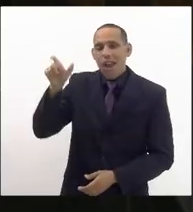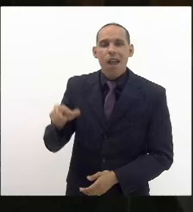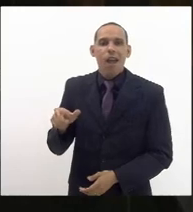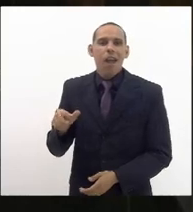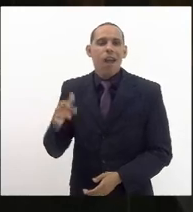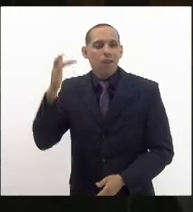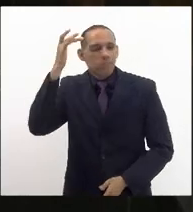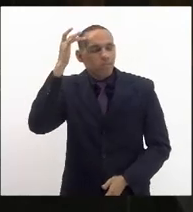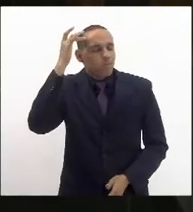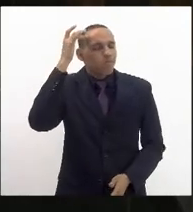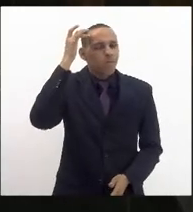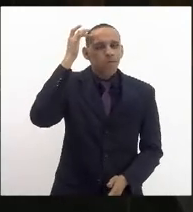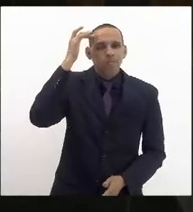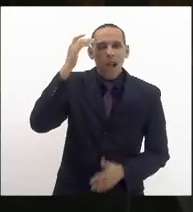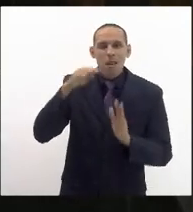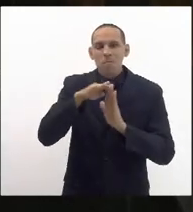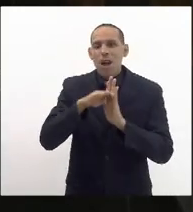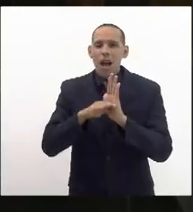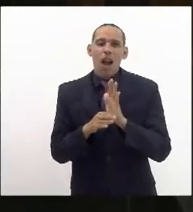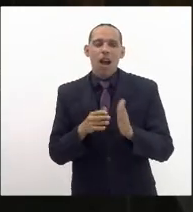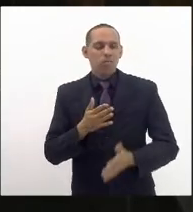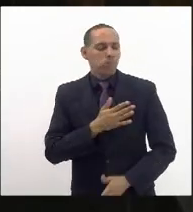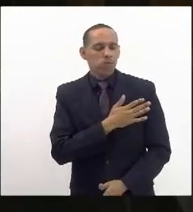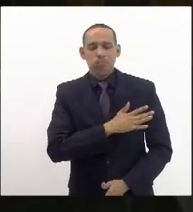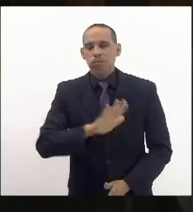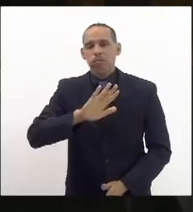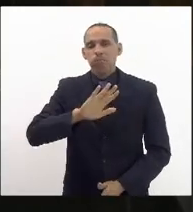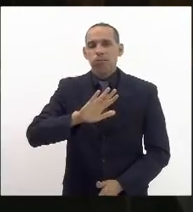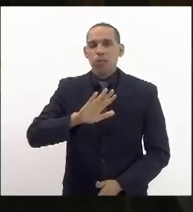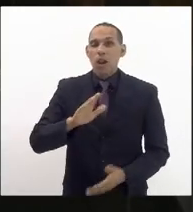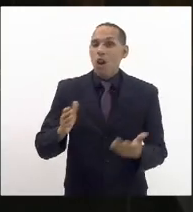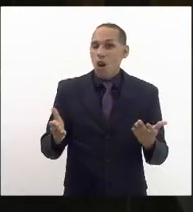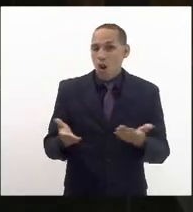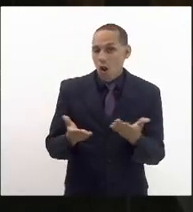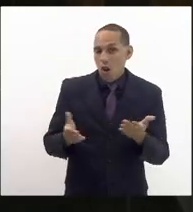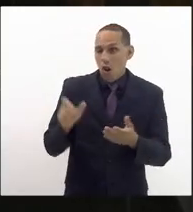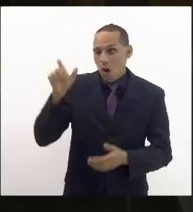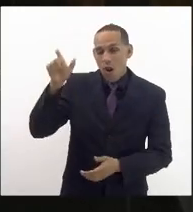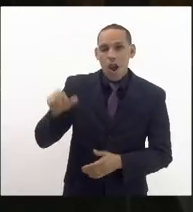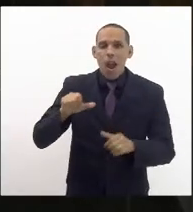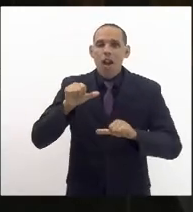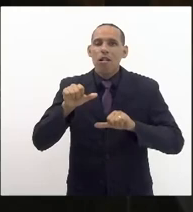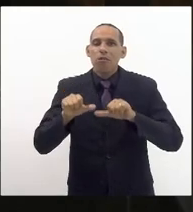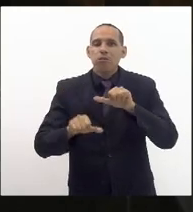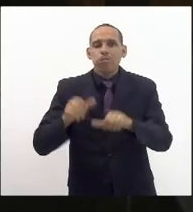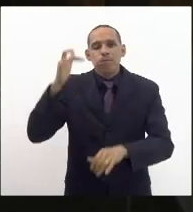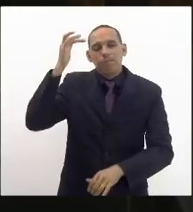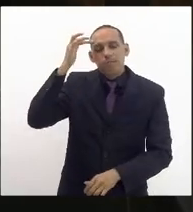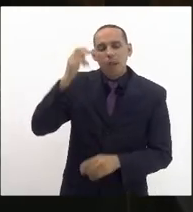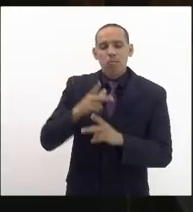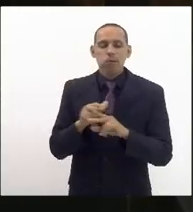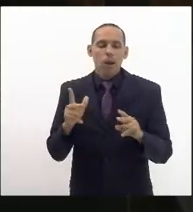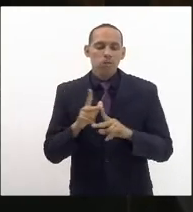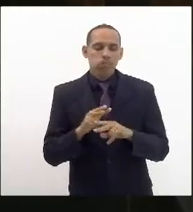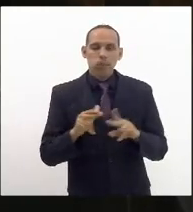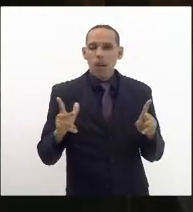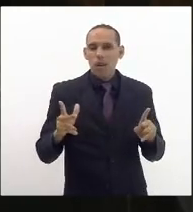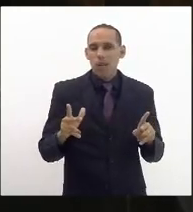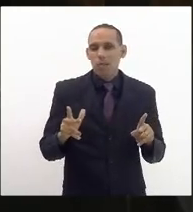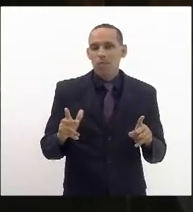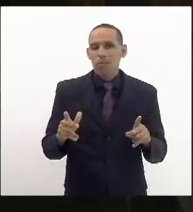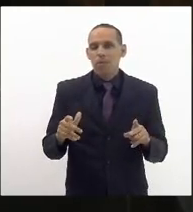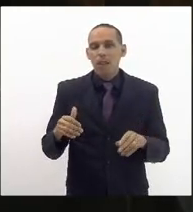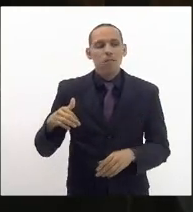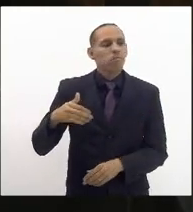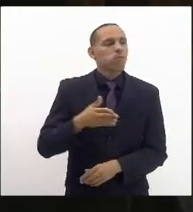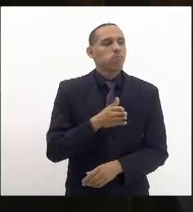pautas repugnantes, mas que hoje, lobo travestido em pele de cordeiro, anda por